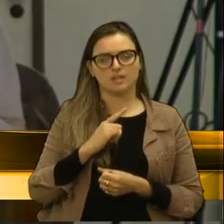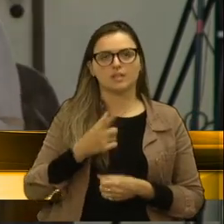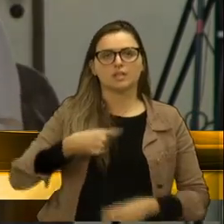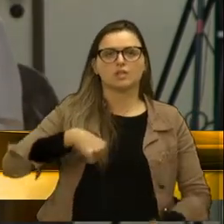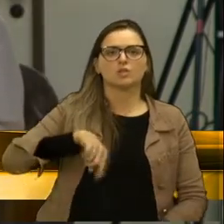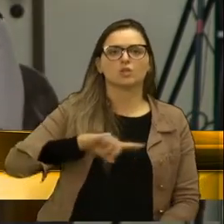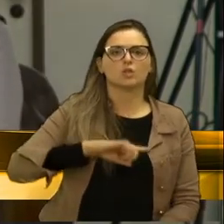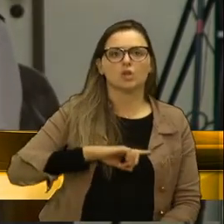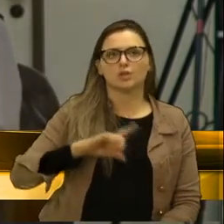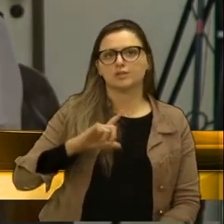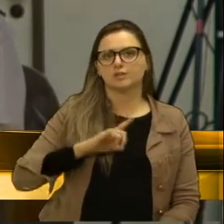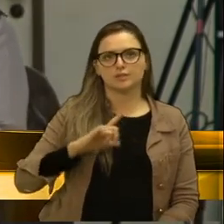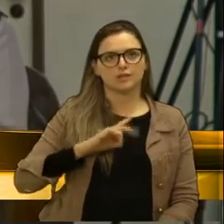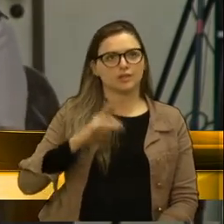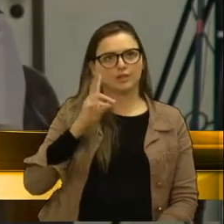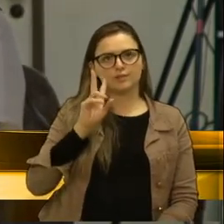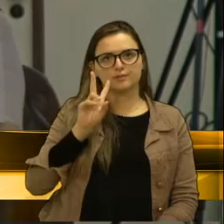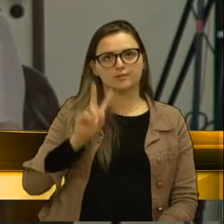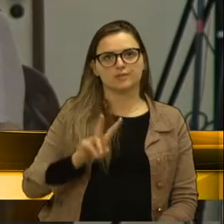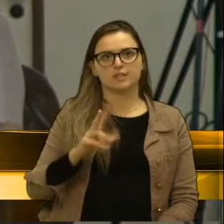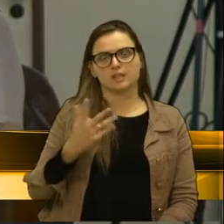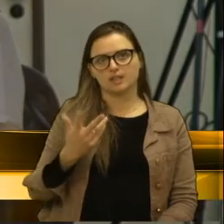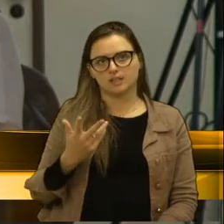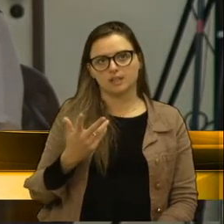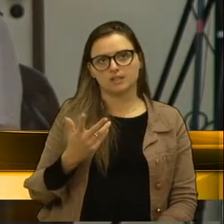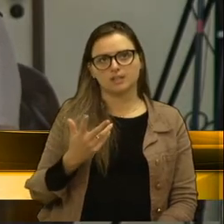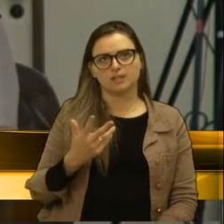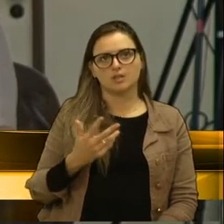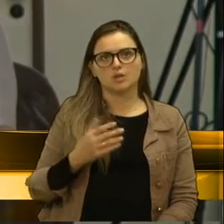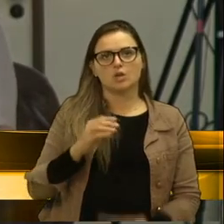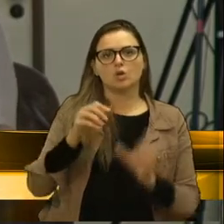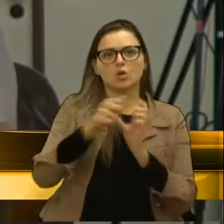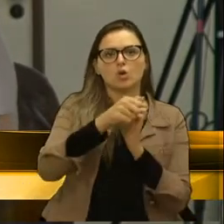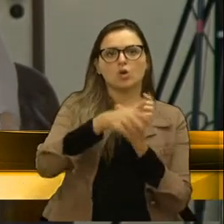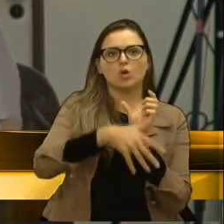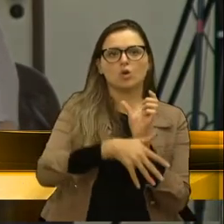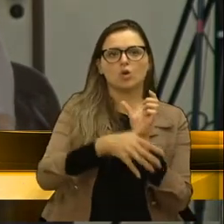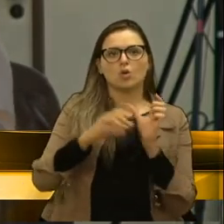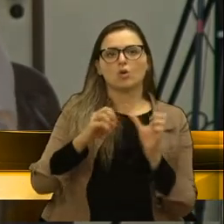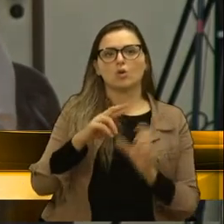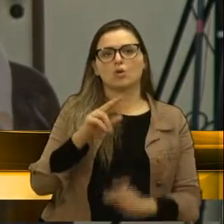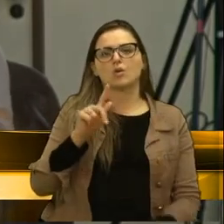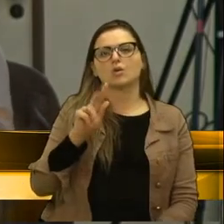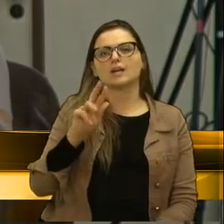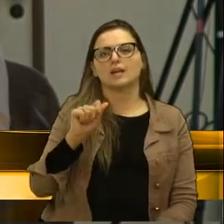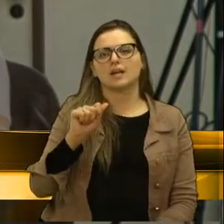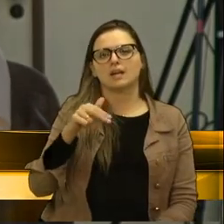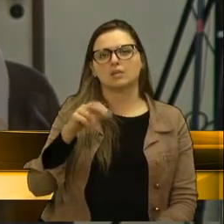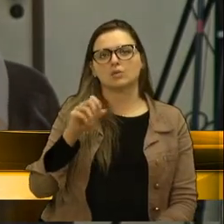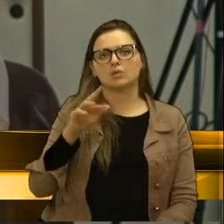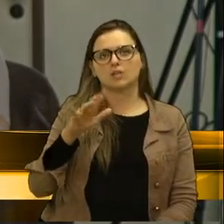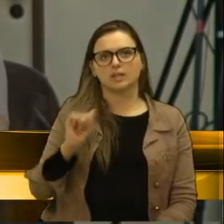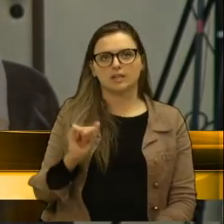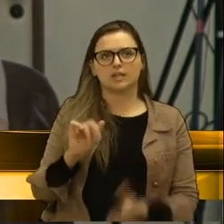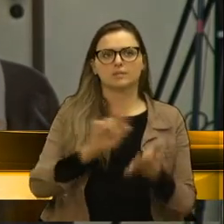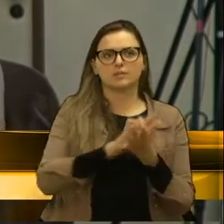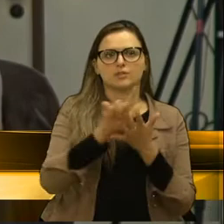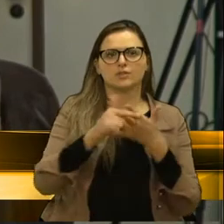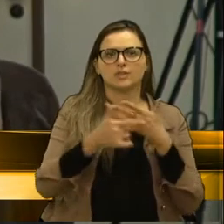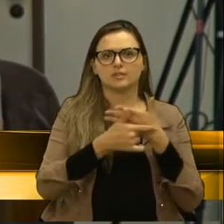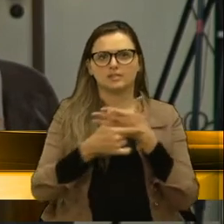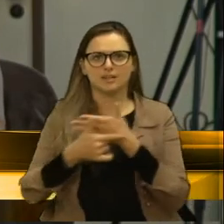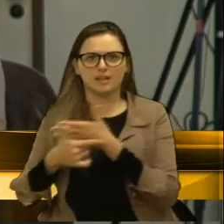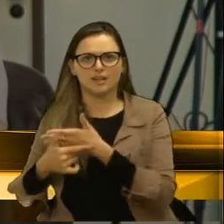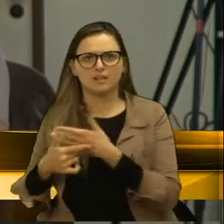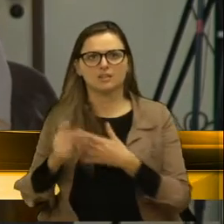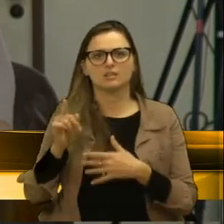assim verdadeiras os organogramas, né, verdadeiras árvores, vários cargos e